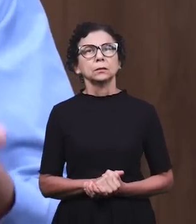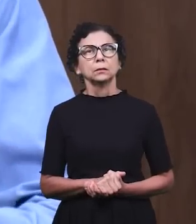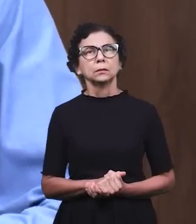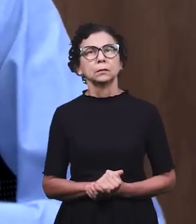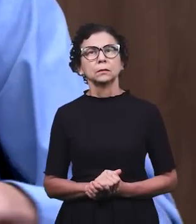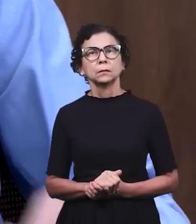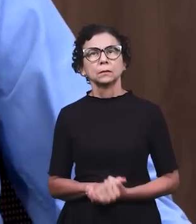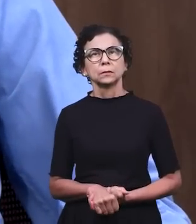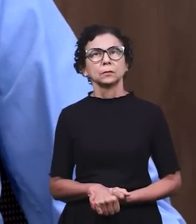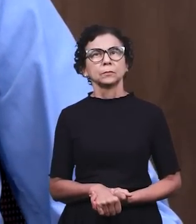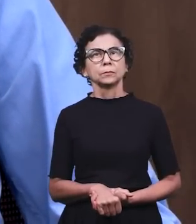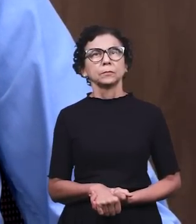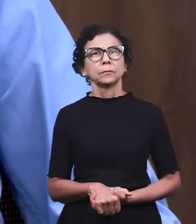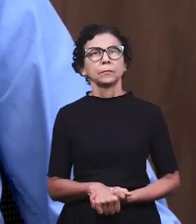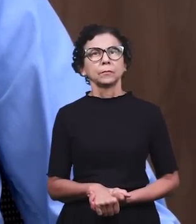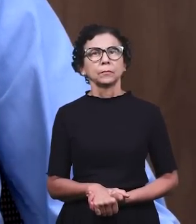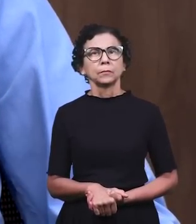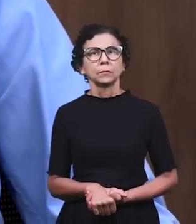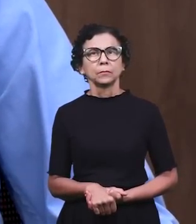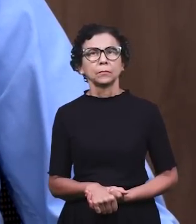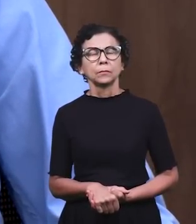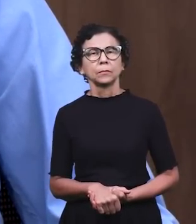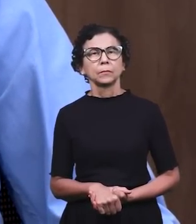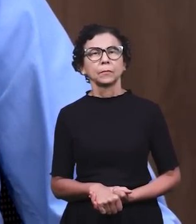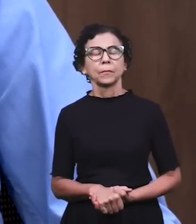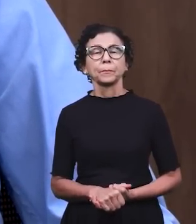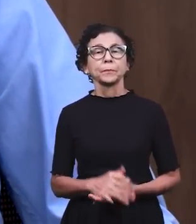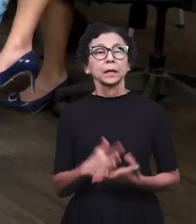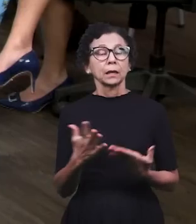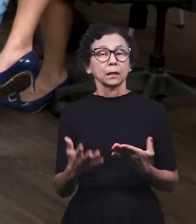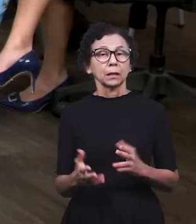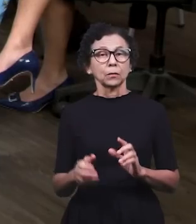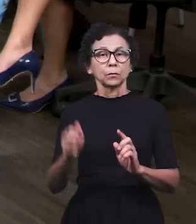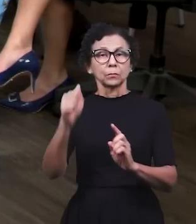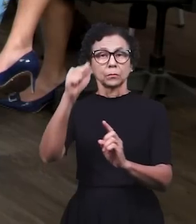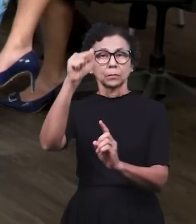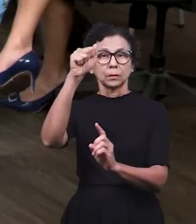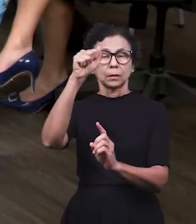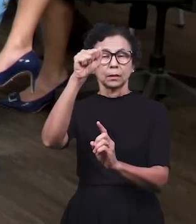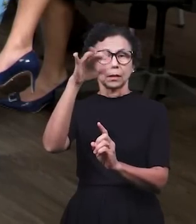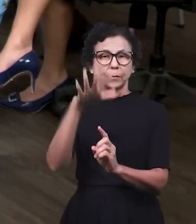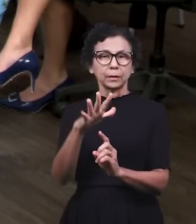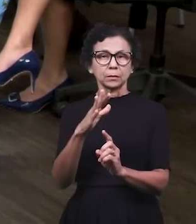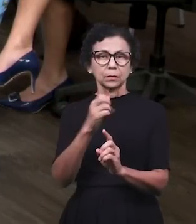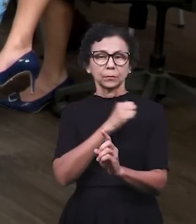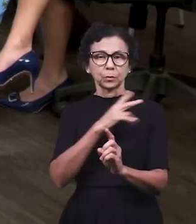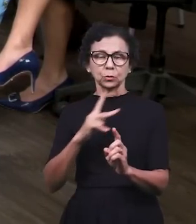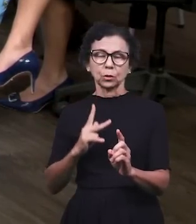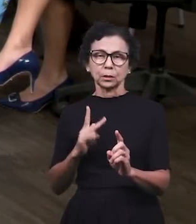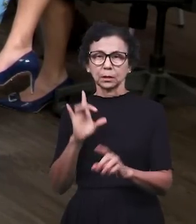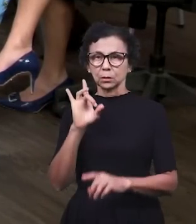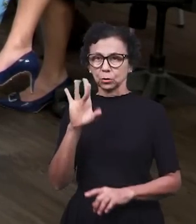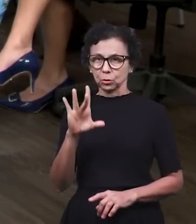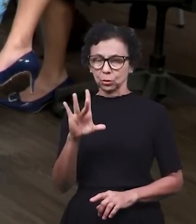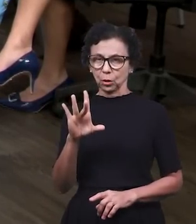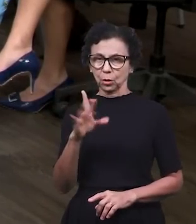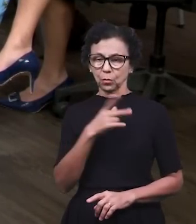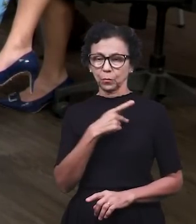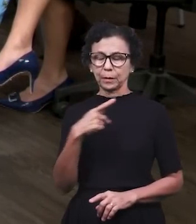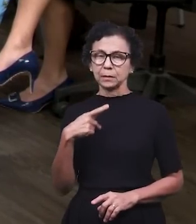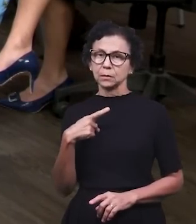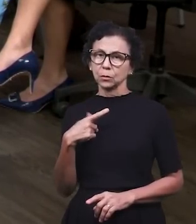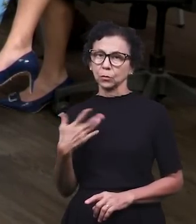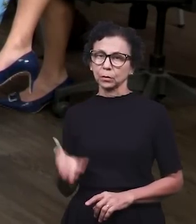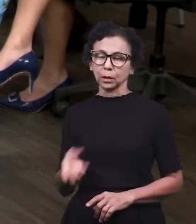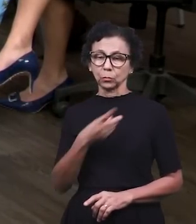do próprio pastor. Não, então... a bênção apostólica é do pastor. Diácono não pode dar bênção apostólica. O diácono pode impor as mãos,